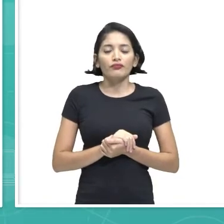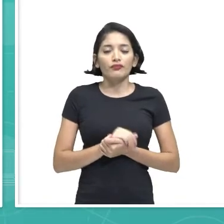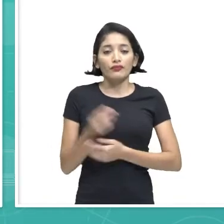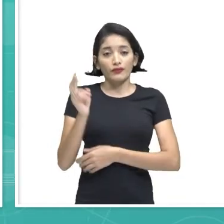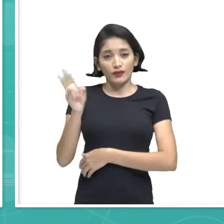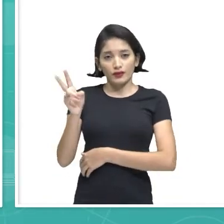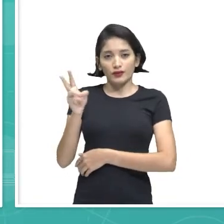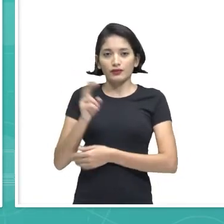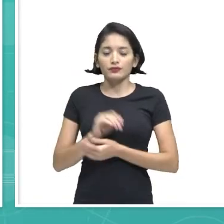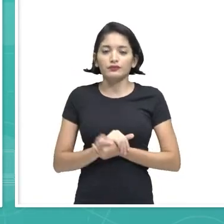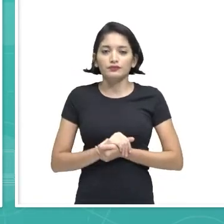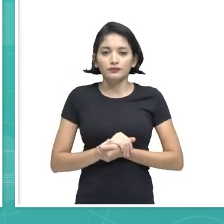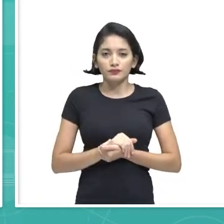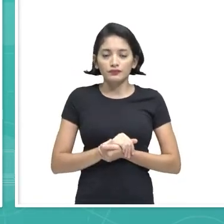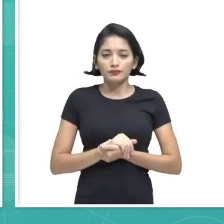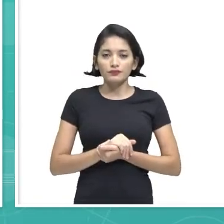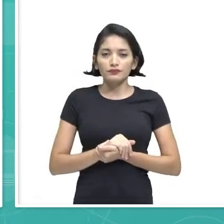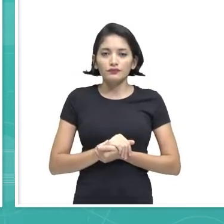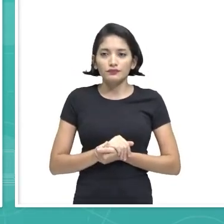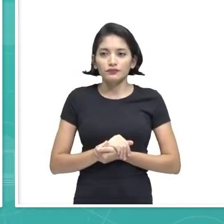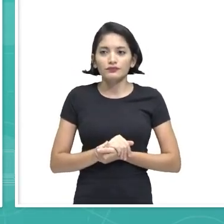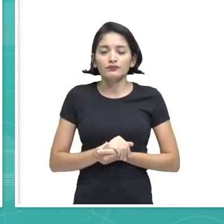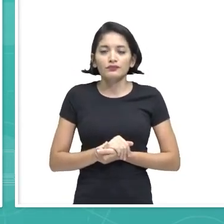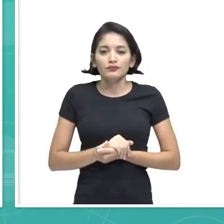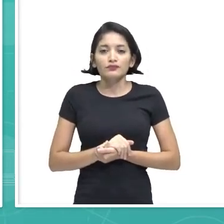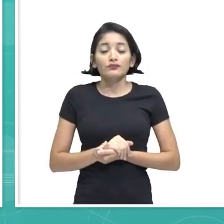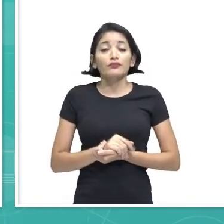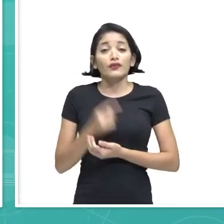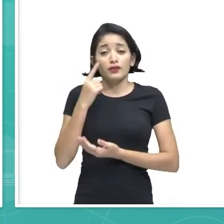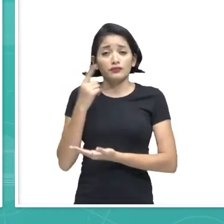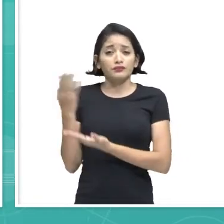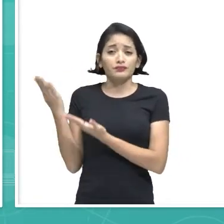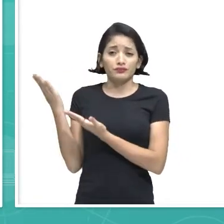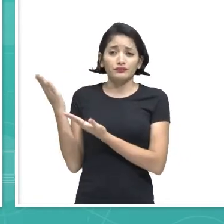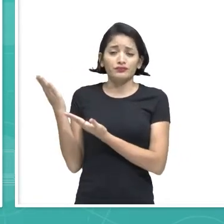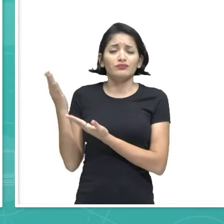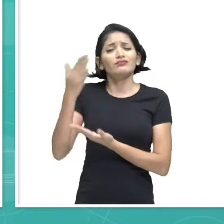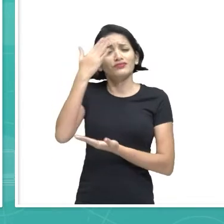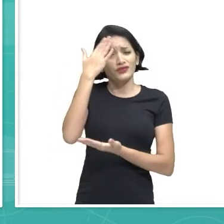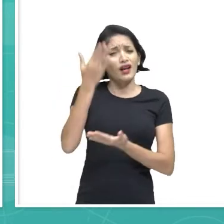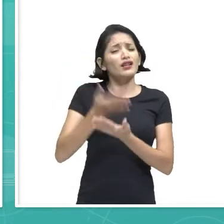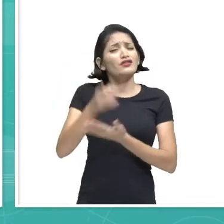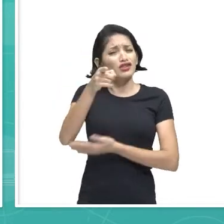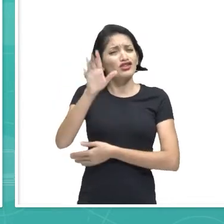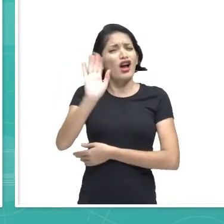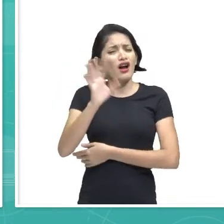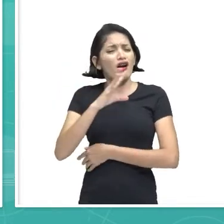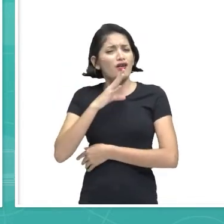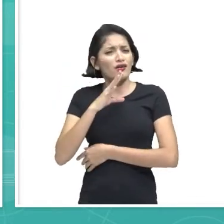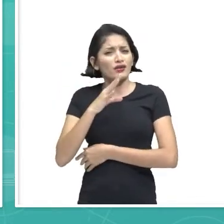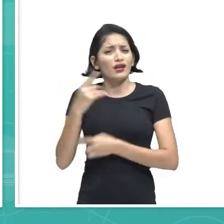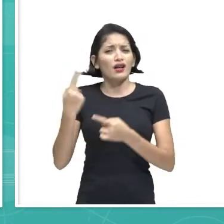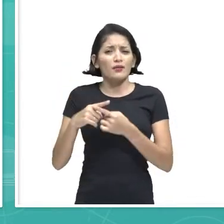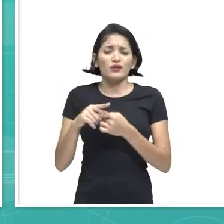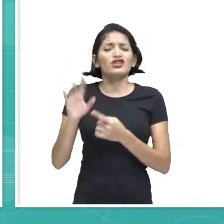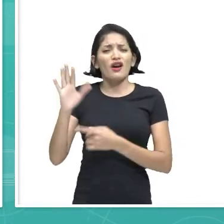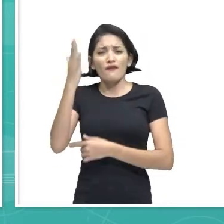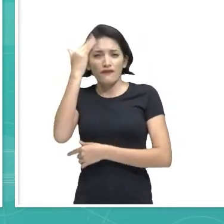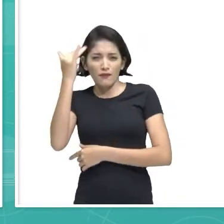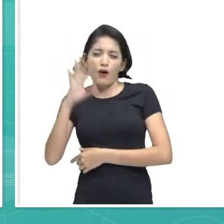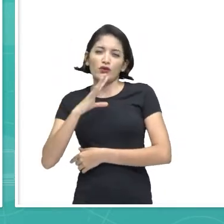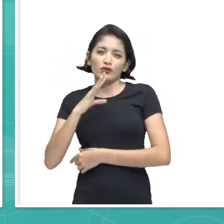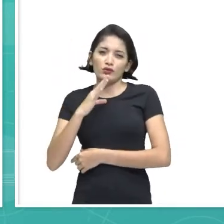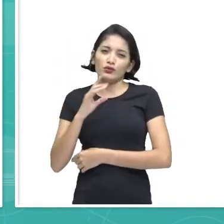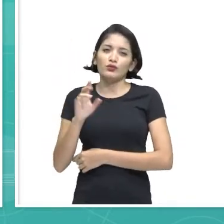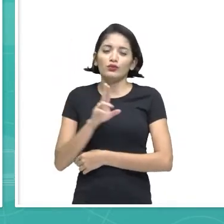Prosseguindo, vamos a um outro tipo de ginástica de academia. Essa aqui, eu tenho certeza que vocês conhecem, porque ela é a mais conhecida.